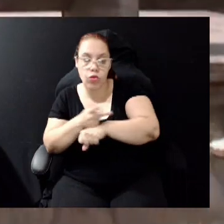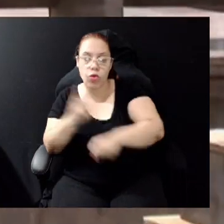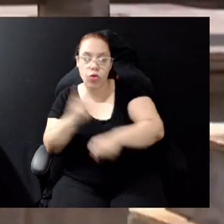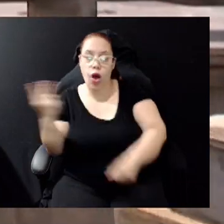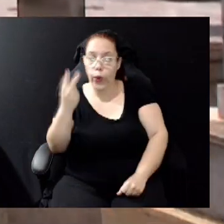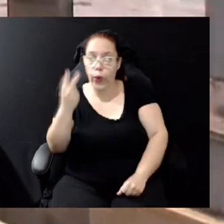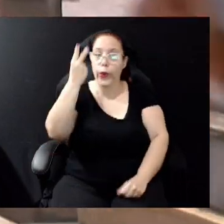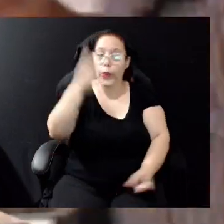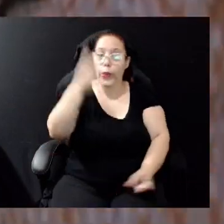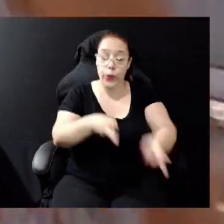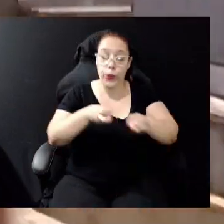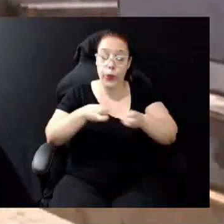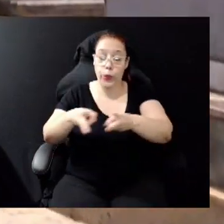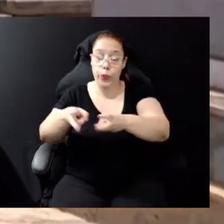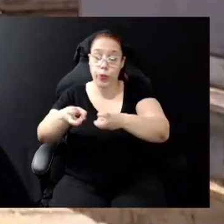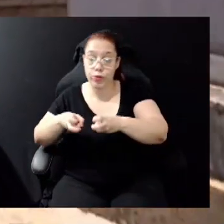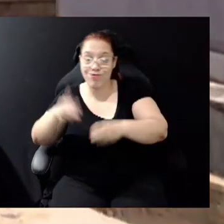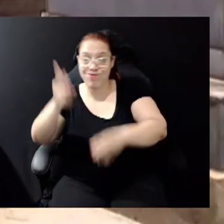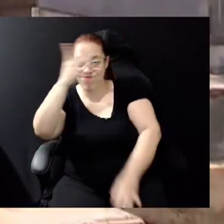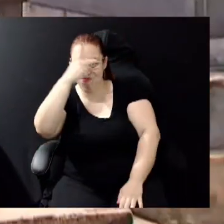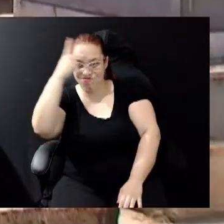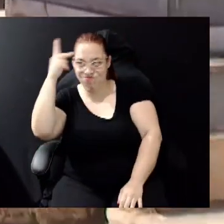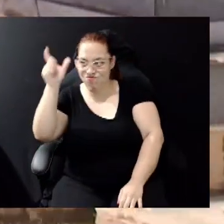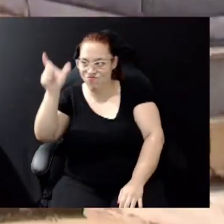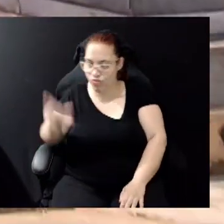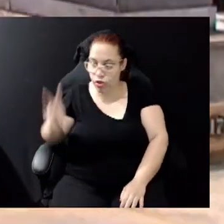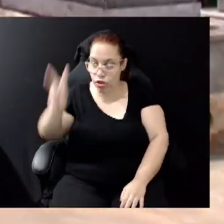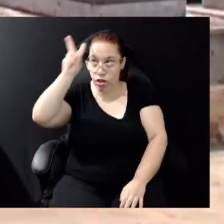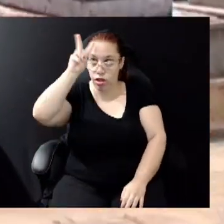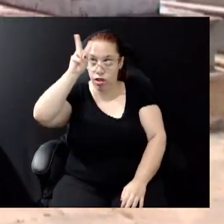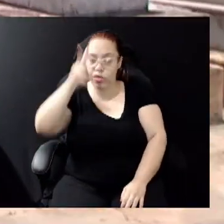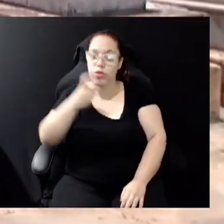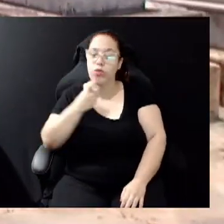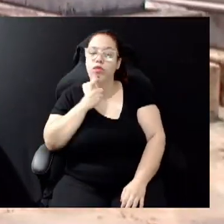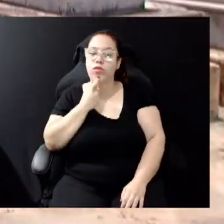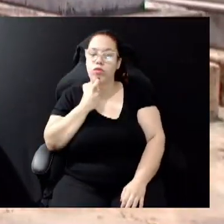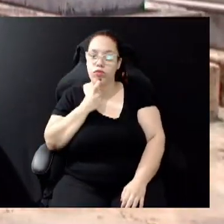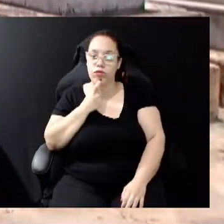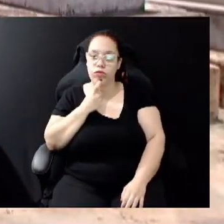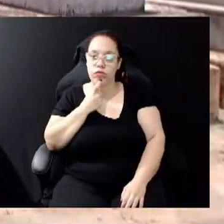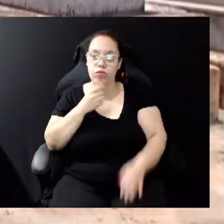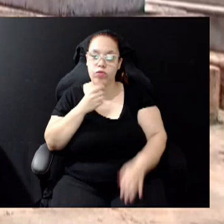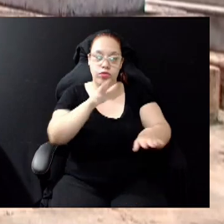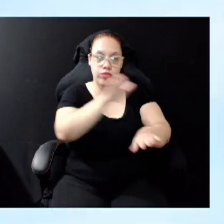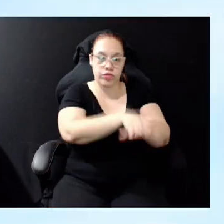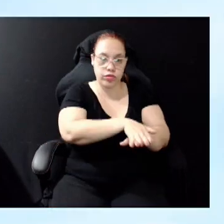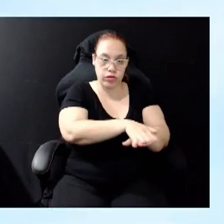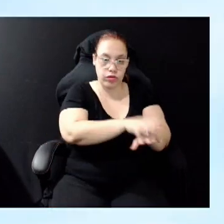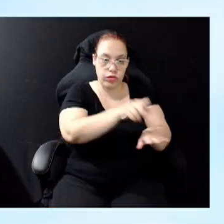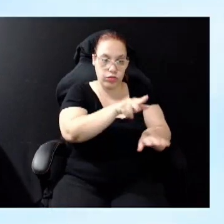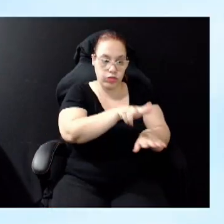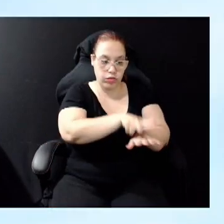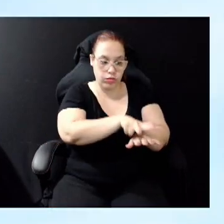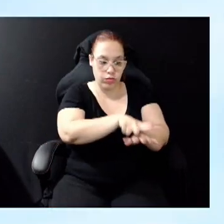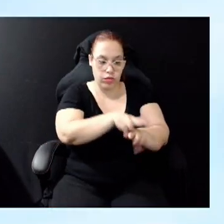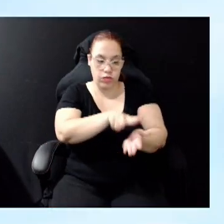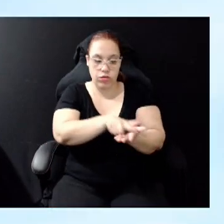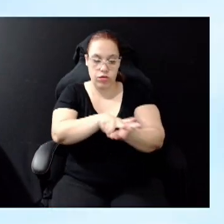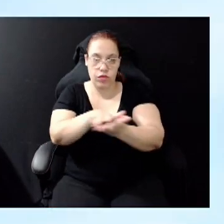reconhecer personalidades da história de Campinas que estão enterradas aqui, muitas ligadas inclusive